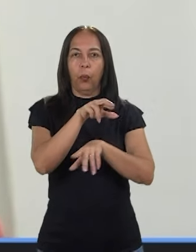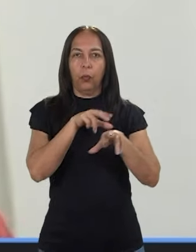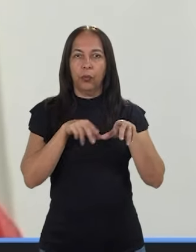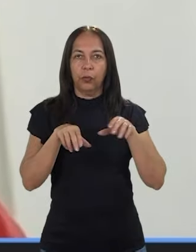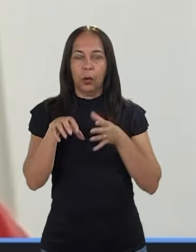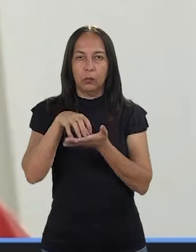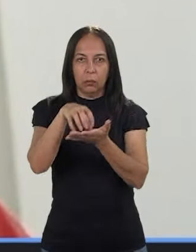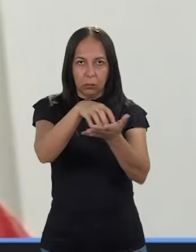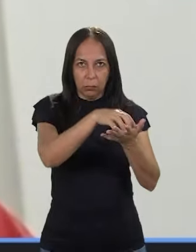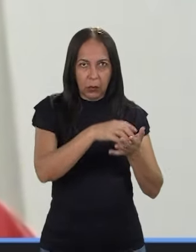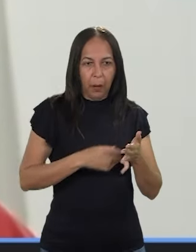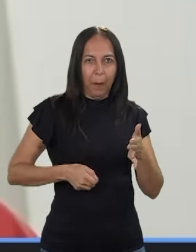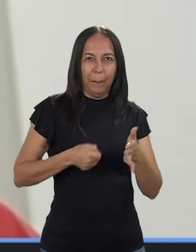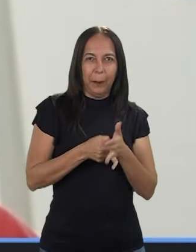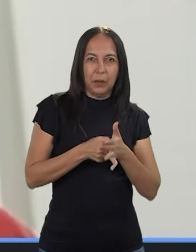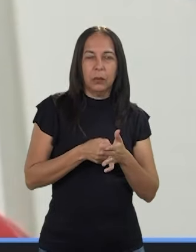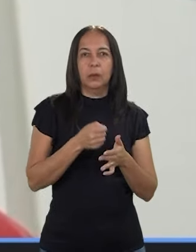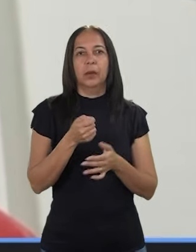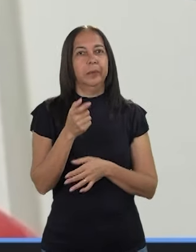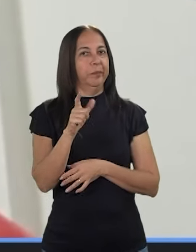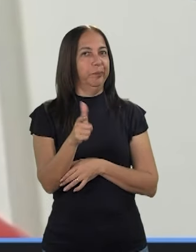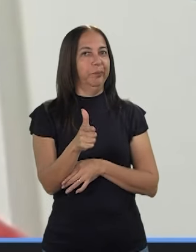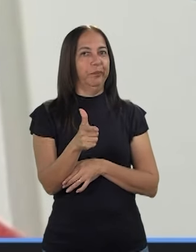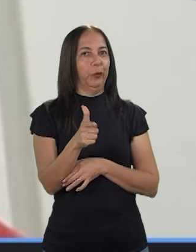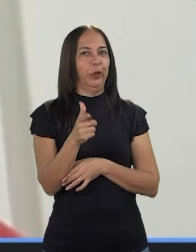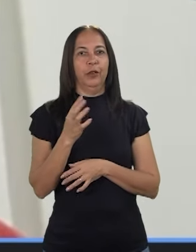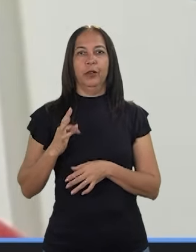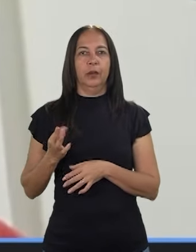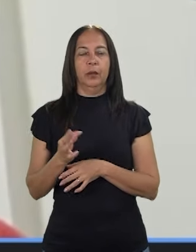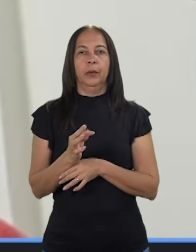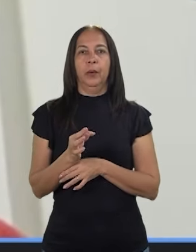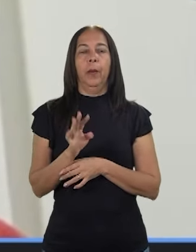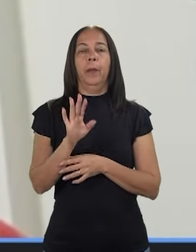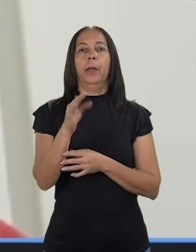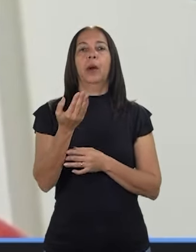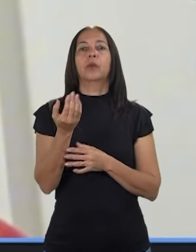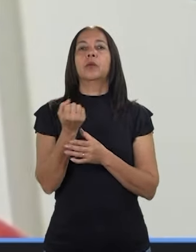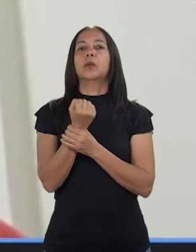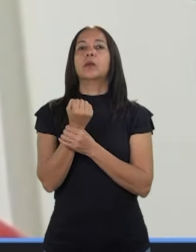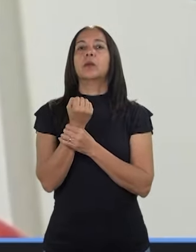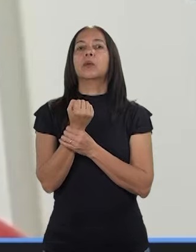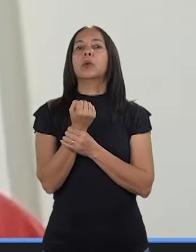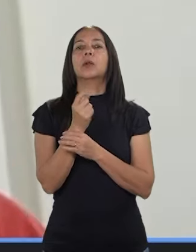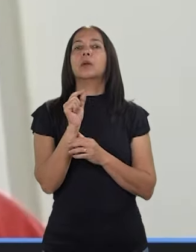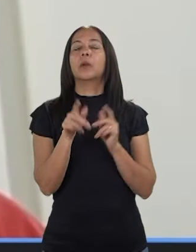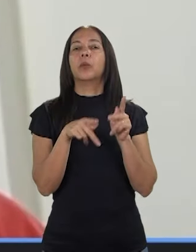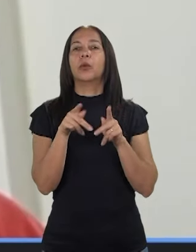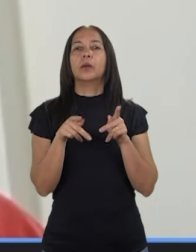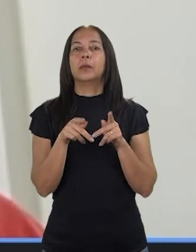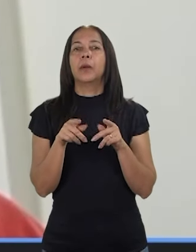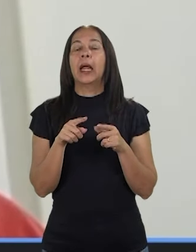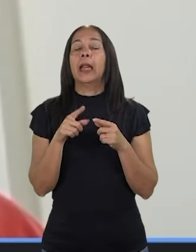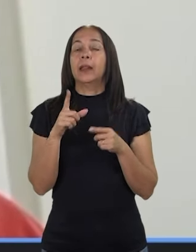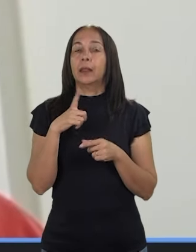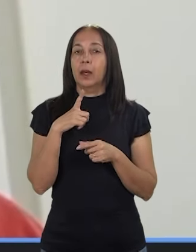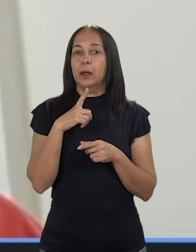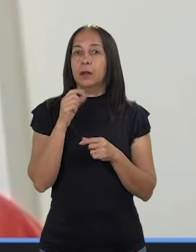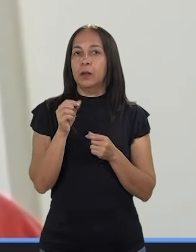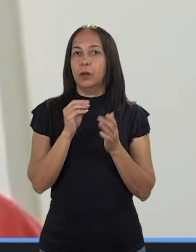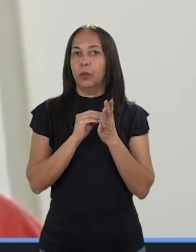Pernambuco para poder pressionar no sentido de não adotar essa tecnologia e consente de segurança pública tem uma vulnerabilização da